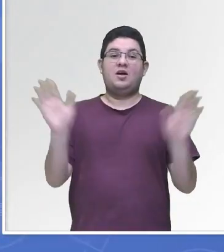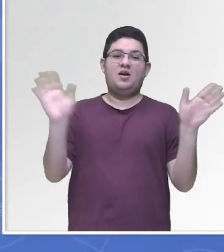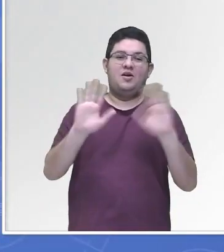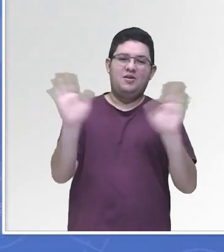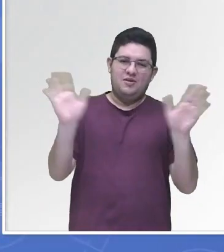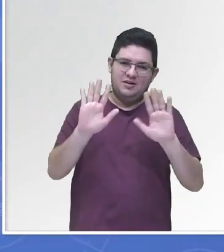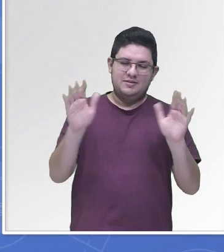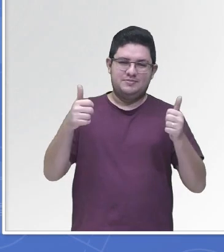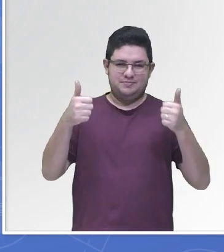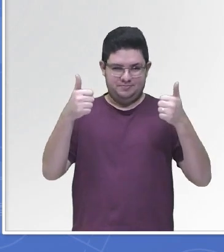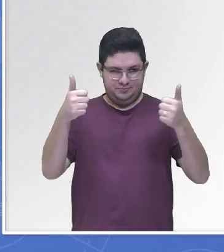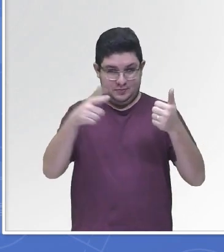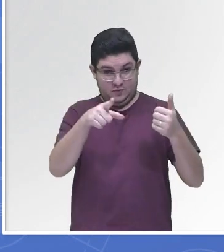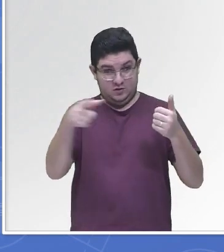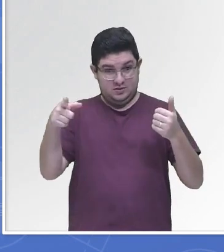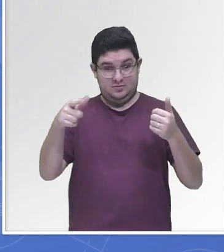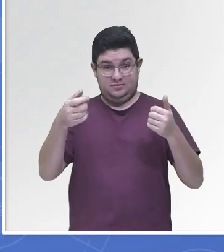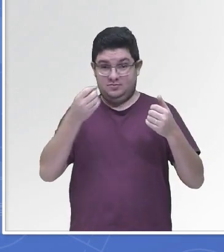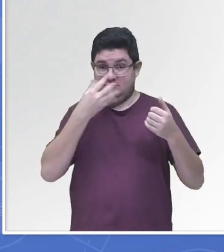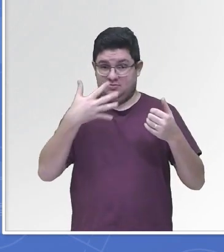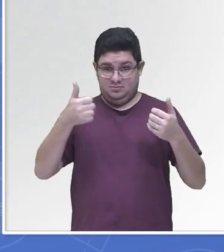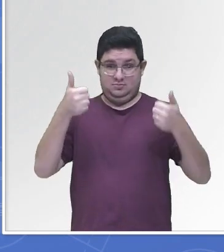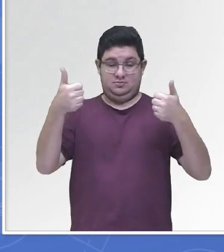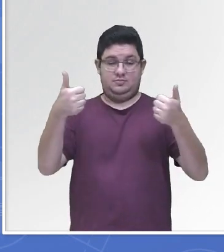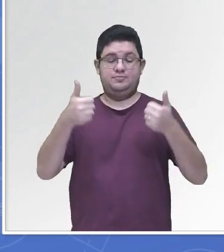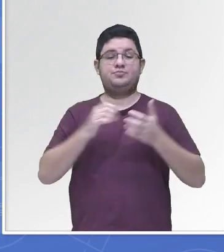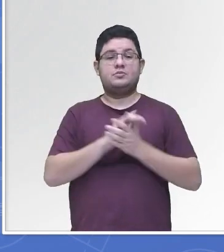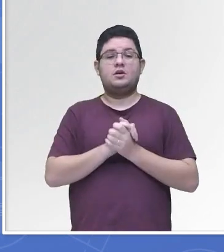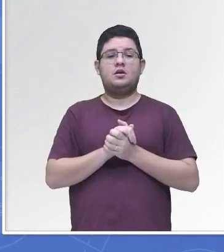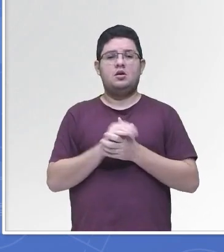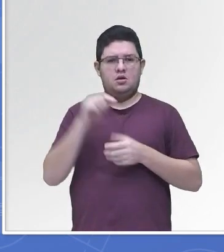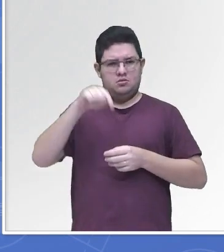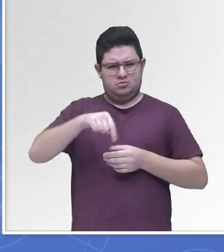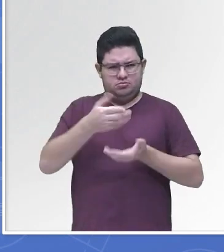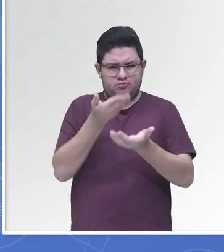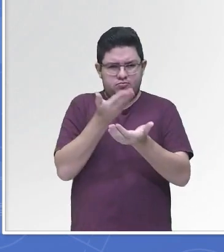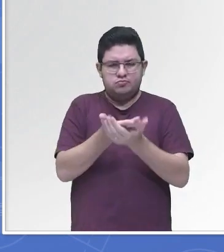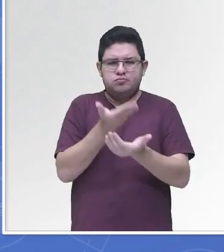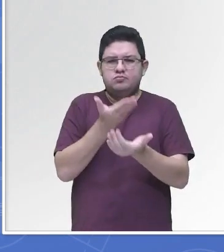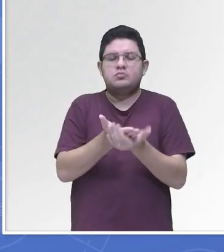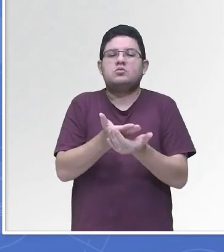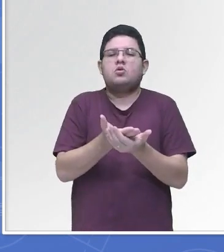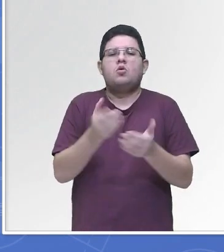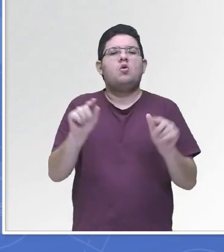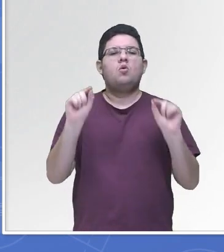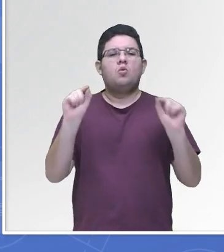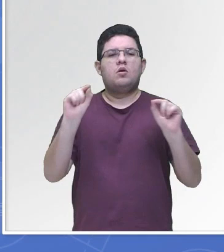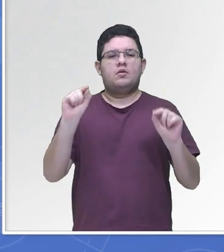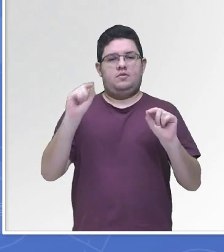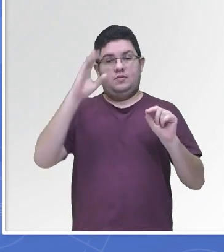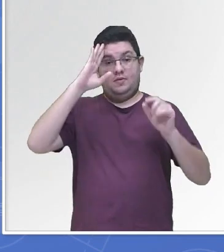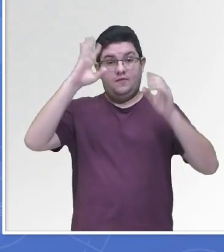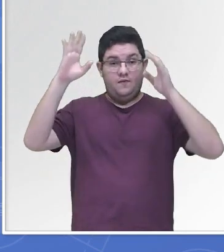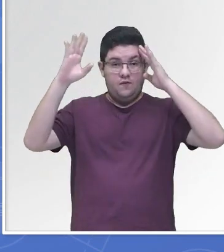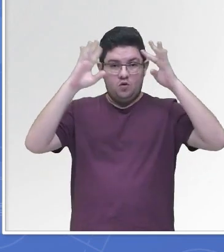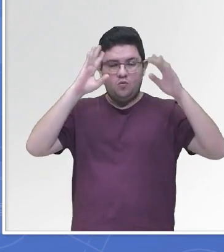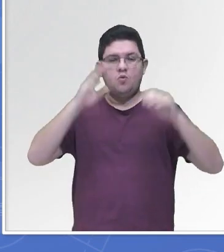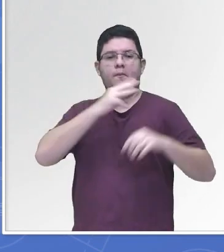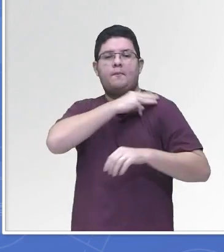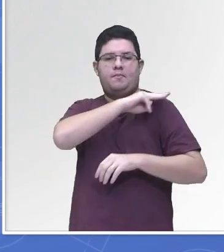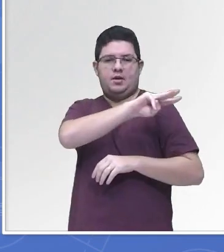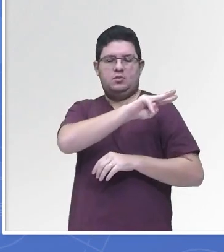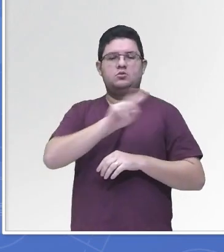olá, como é que vocês estão? Tudo bem? Estamos aqui, para a nossa aula de filosofia do ensino médio,